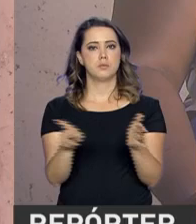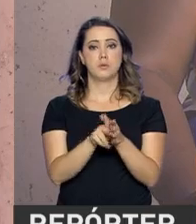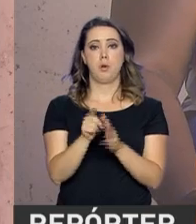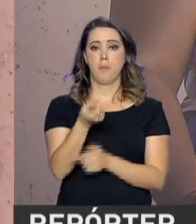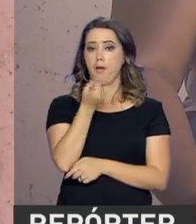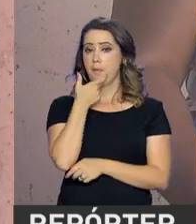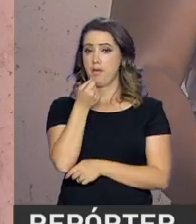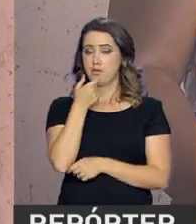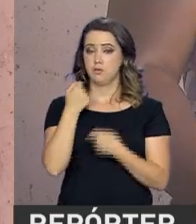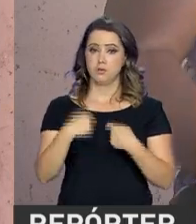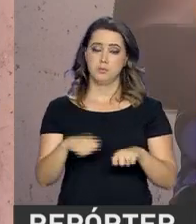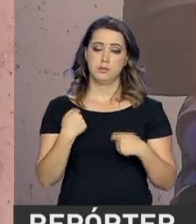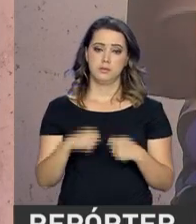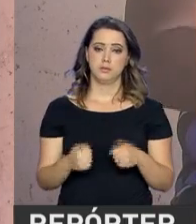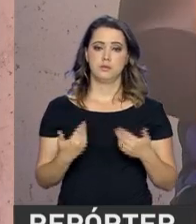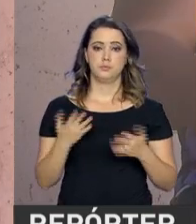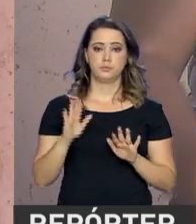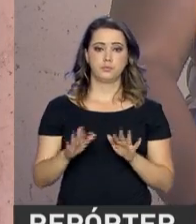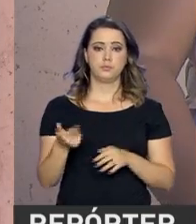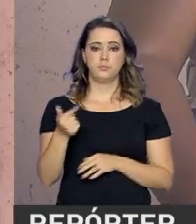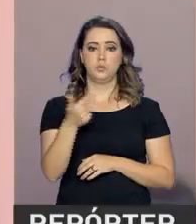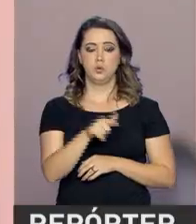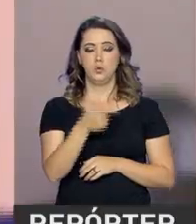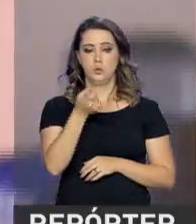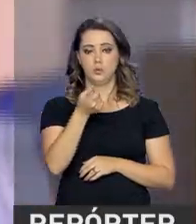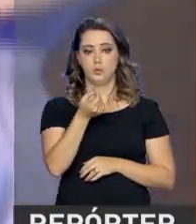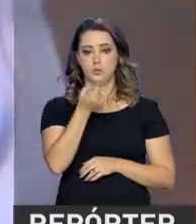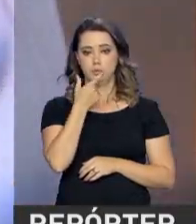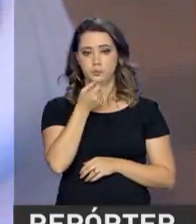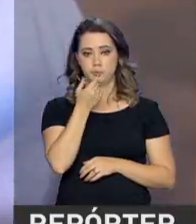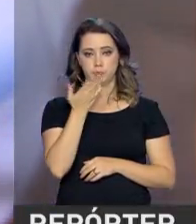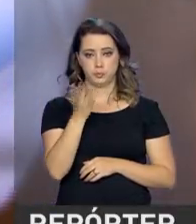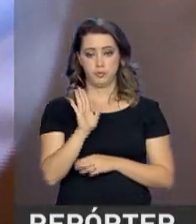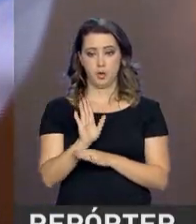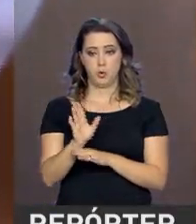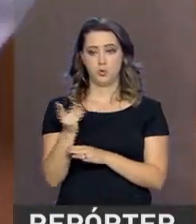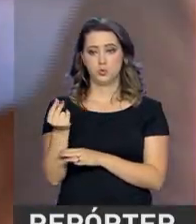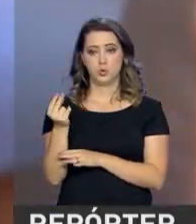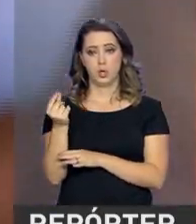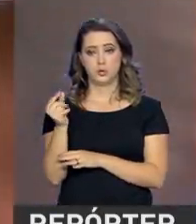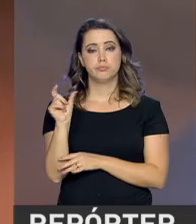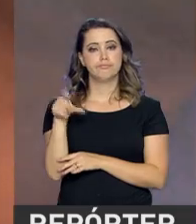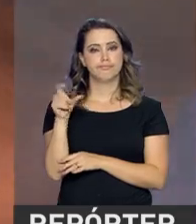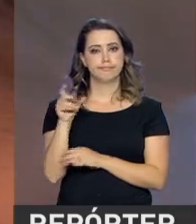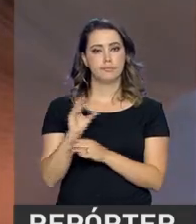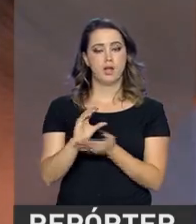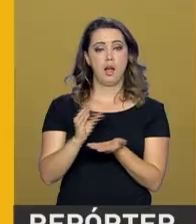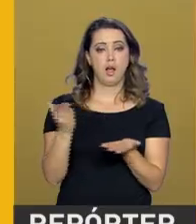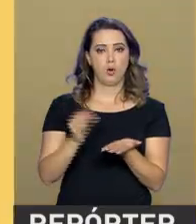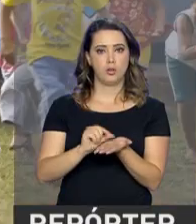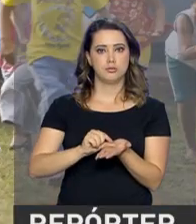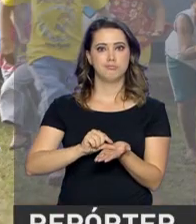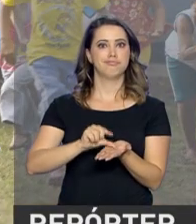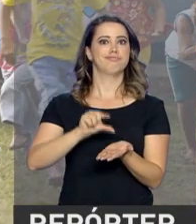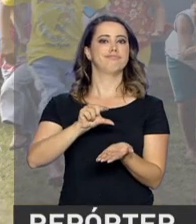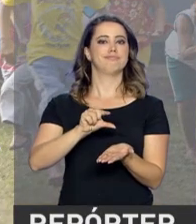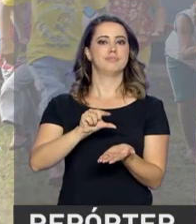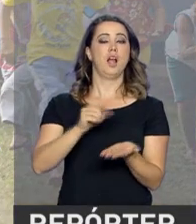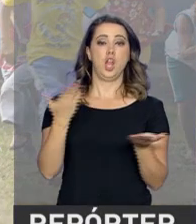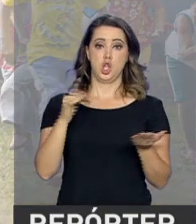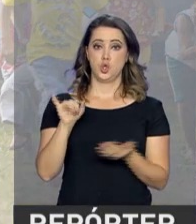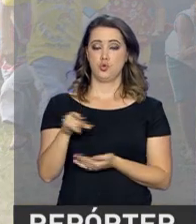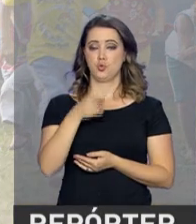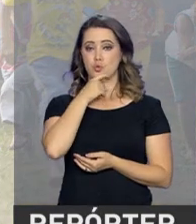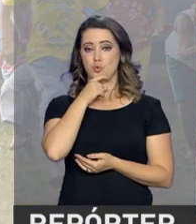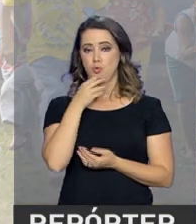que que o meu outro filho toma o dinheiro que ajuda a nível de todo mês agora vai aumentar a partir de julho